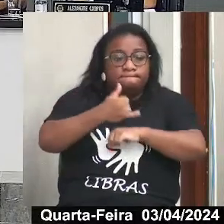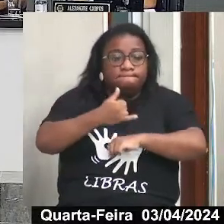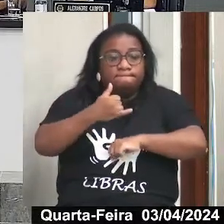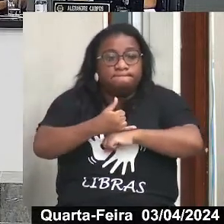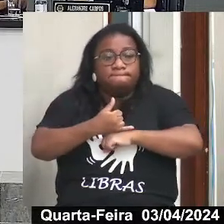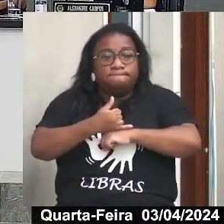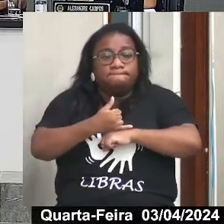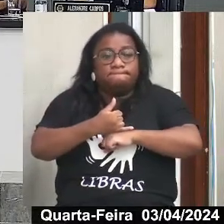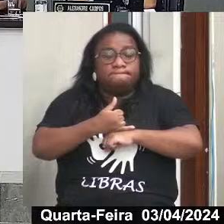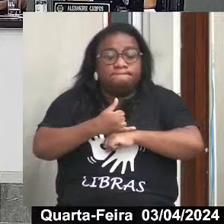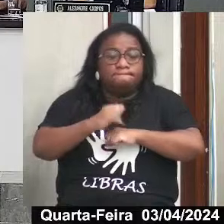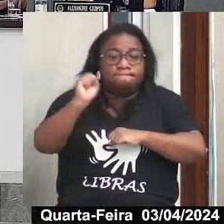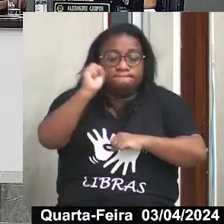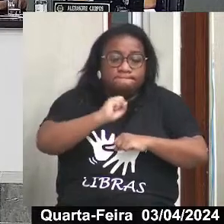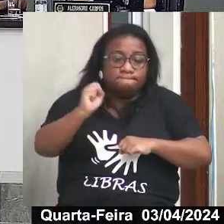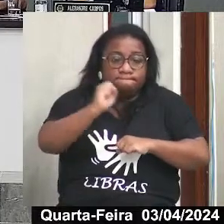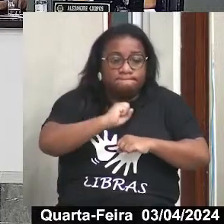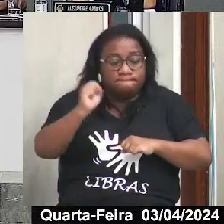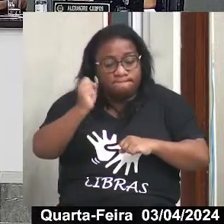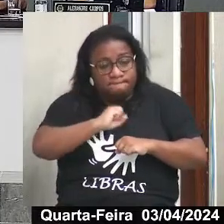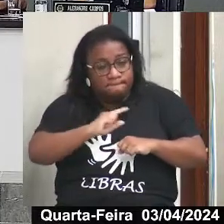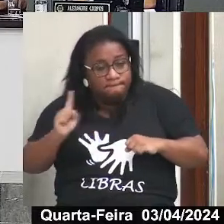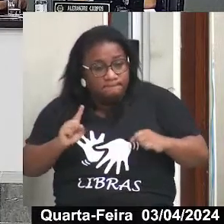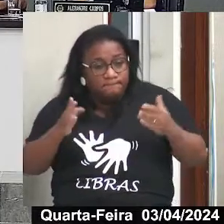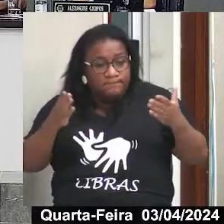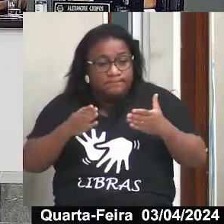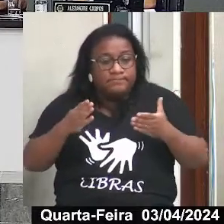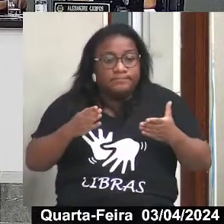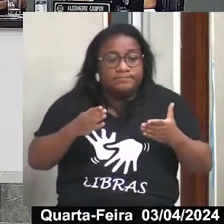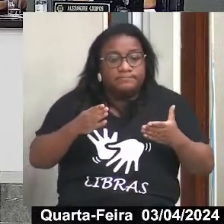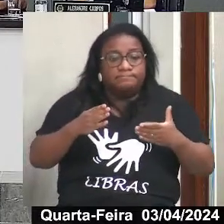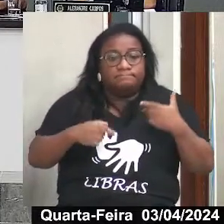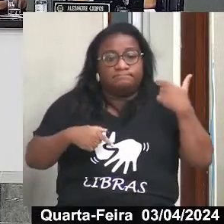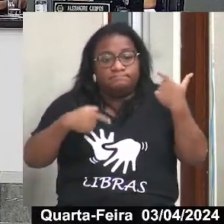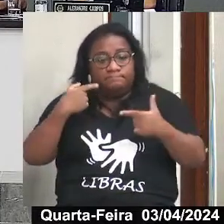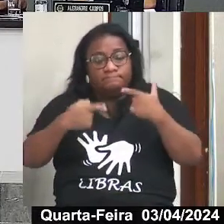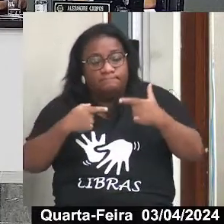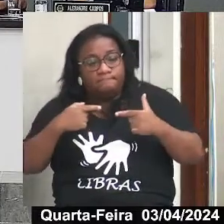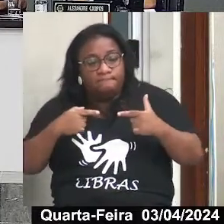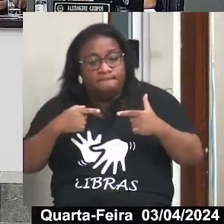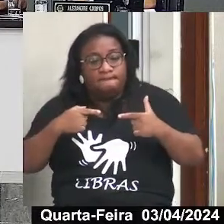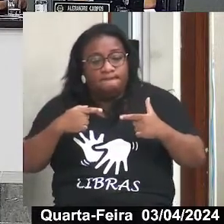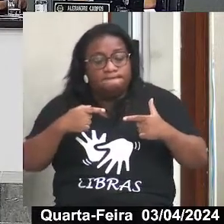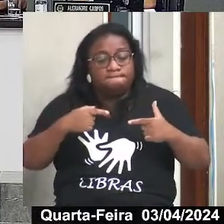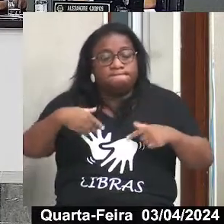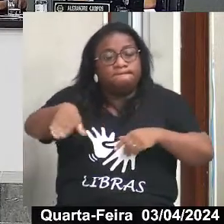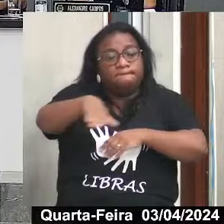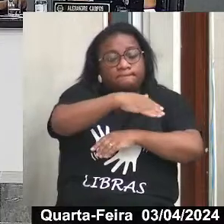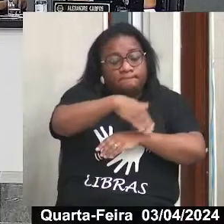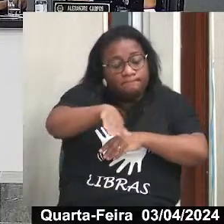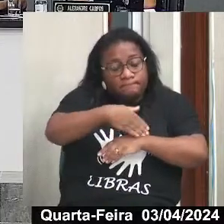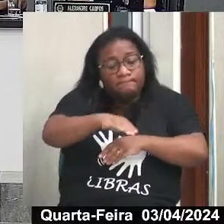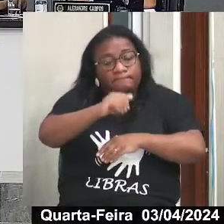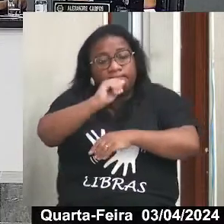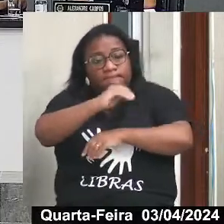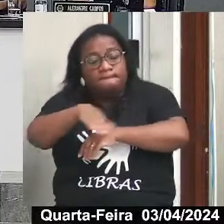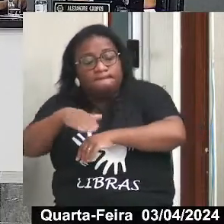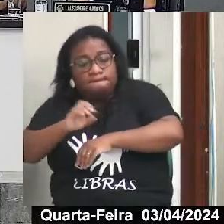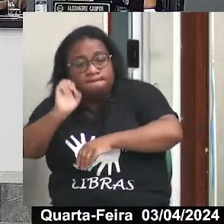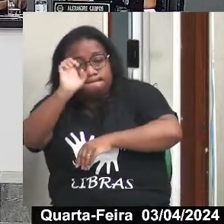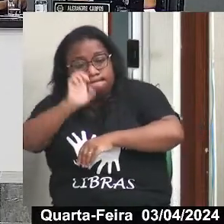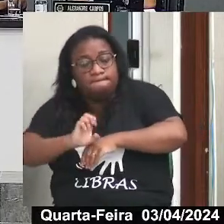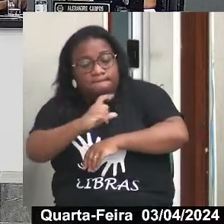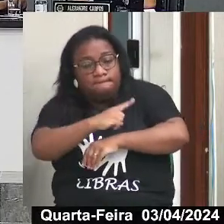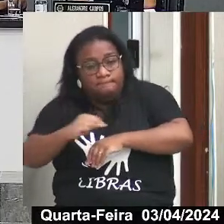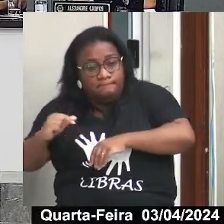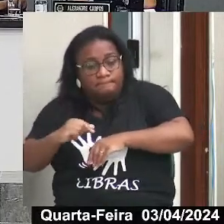Poder Executivo Municipal que acione a Sabesp para fornecer um reforço no abastecimento de água na seguinte rua: Rua Erechim, Rua Erval